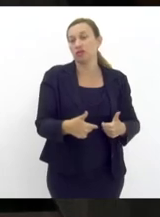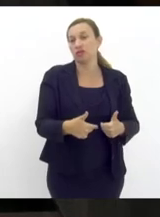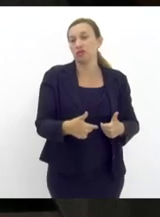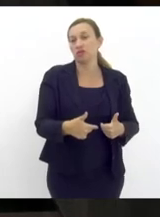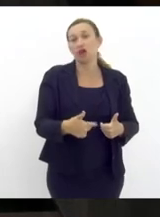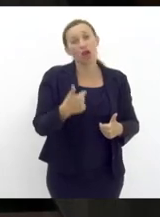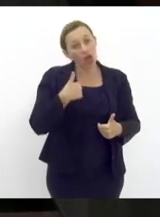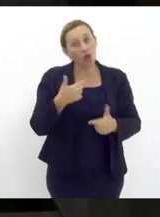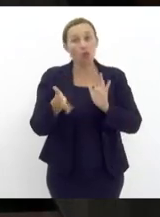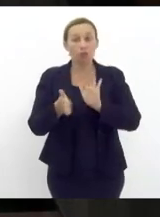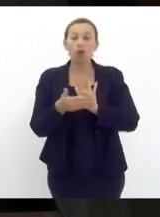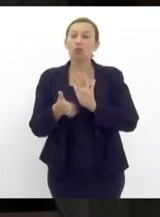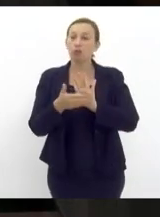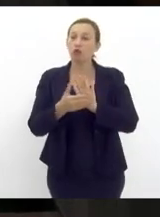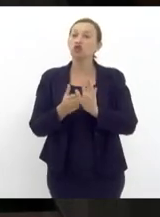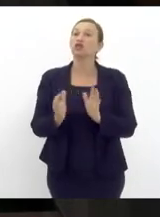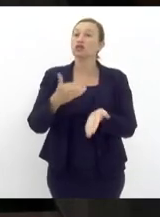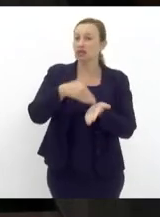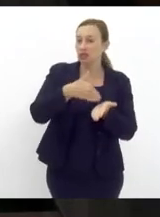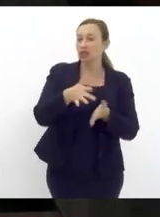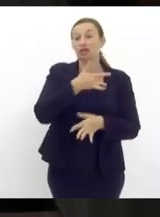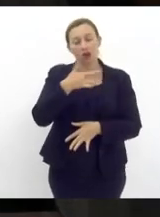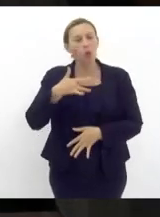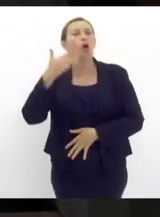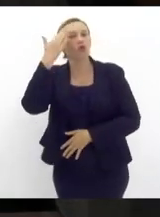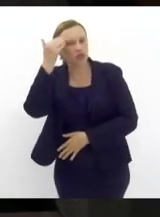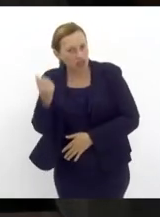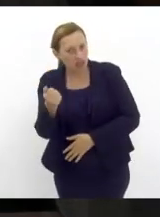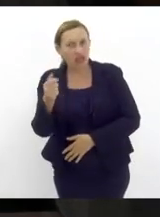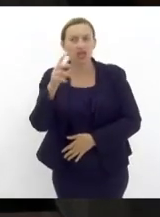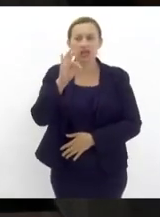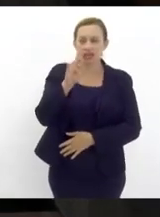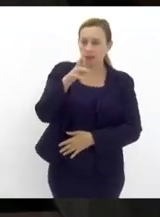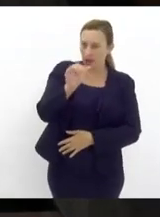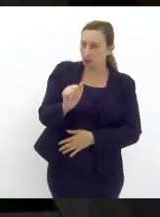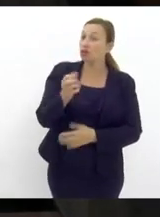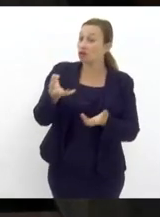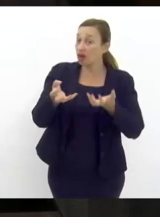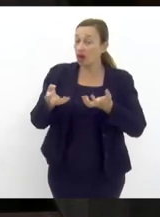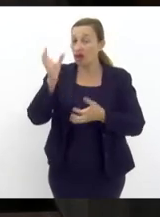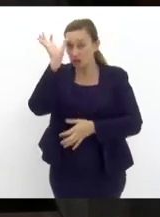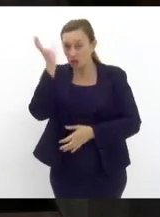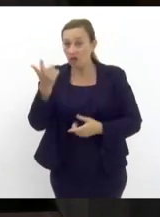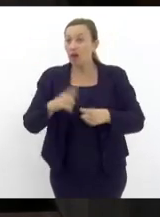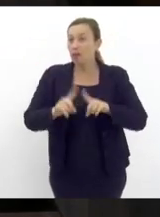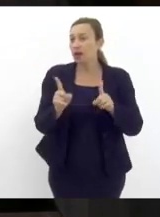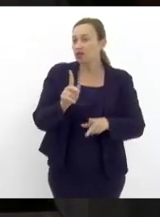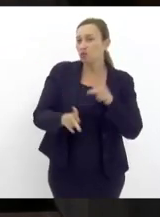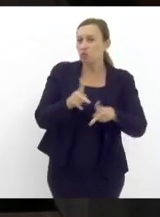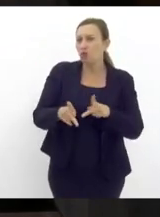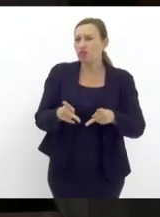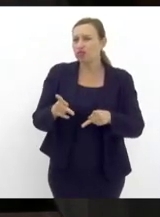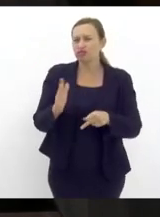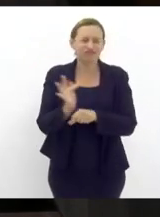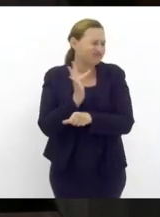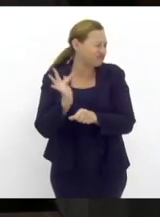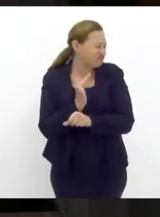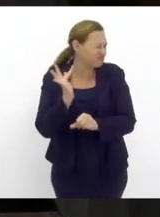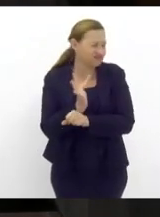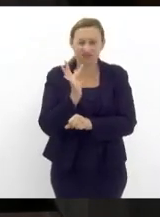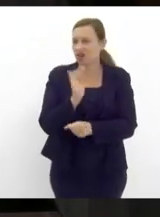eu vou propor isso também ao secretário de saúde que eu sei de Itaperuna que quer resolver mas a população não aguenta mais esperar